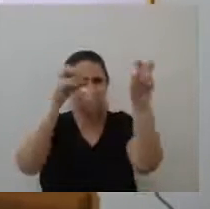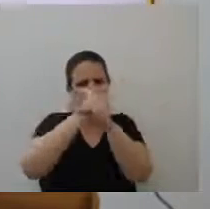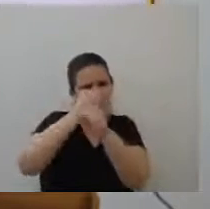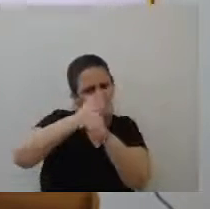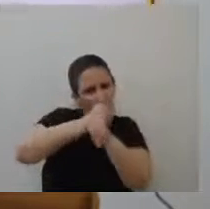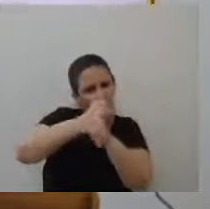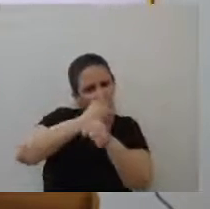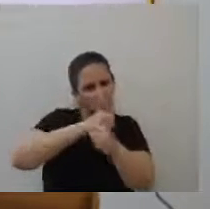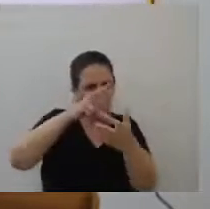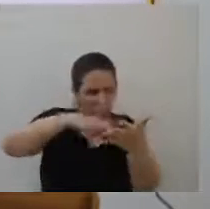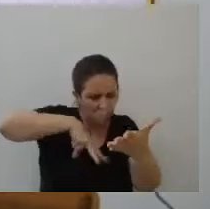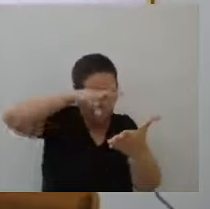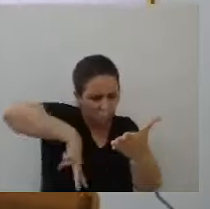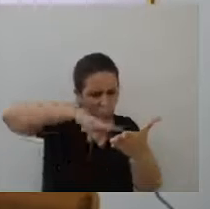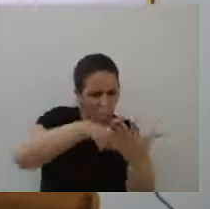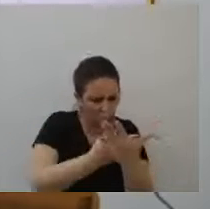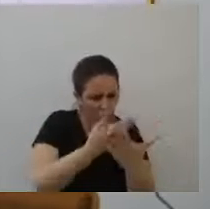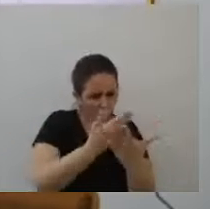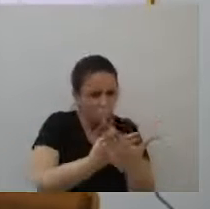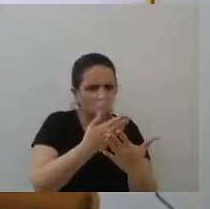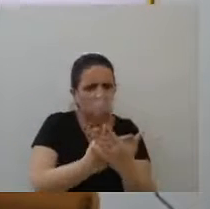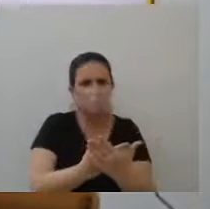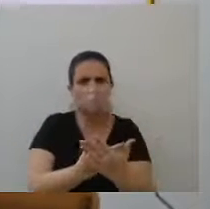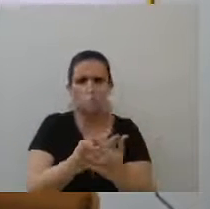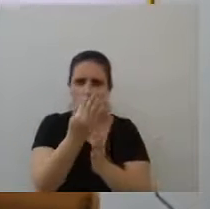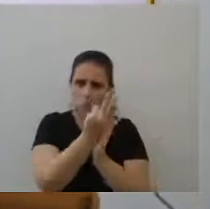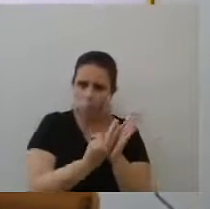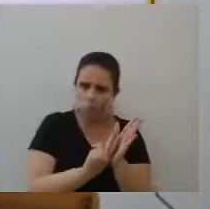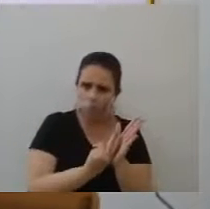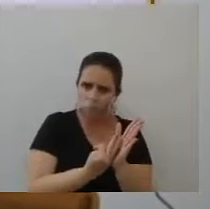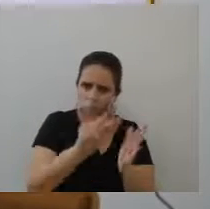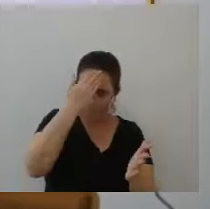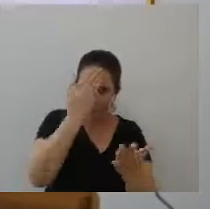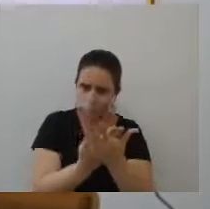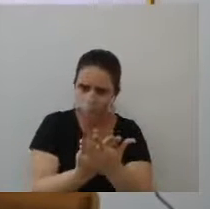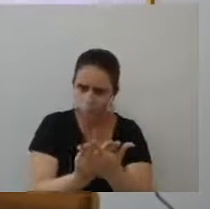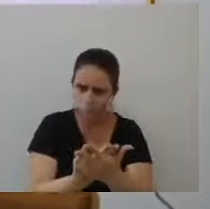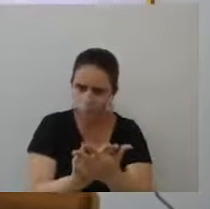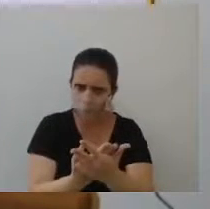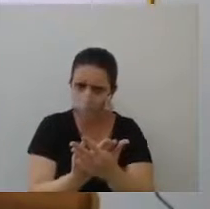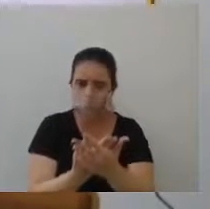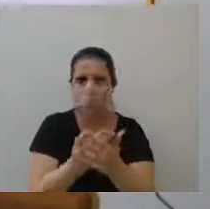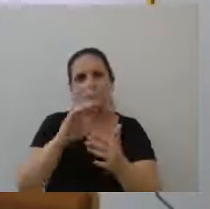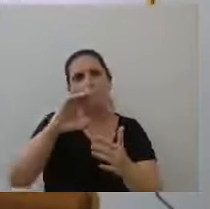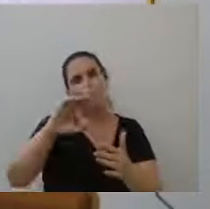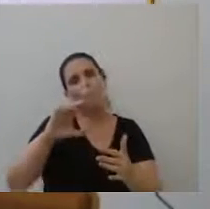107, quando o print foi tirado, quer dizer que pode ter tido mais comentário, pode ter tido mais compartilhamento.